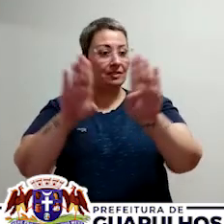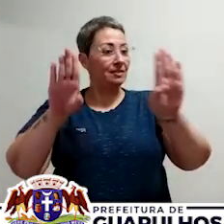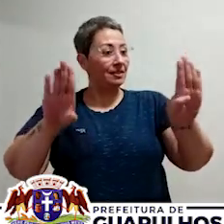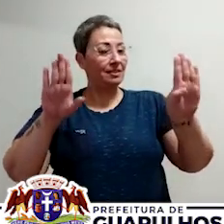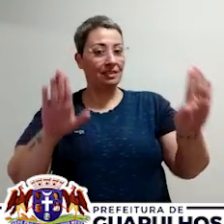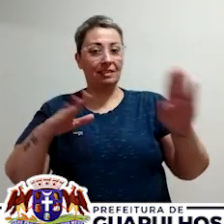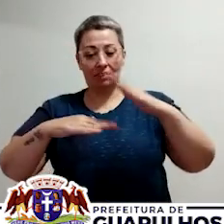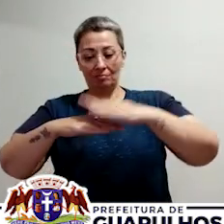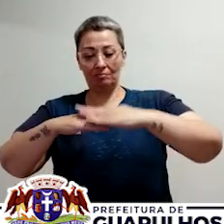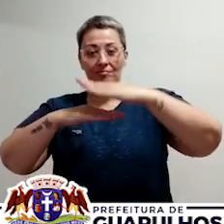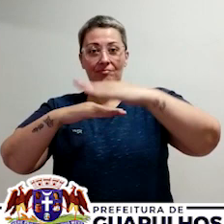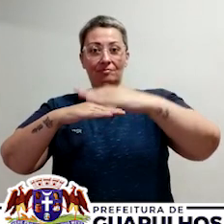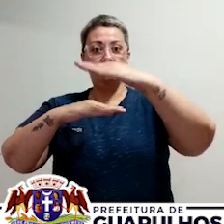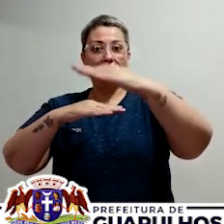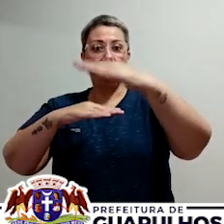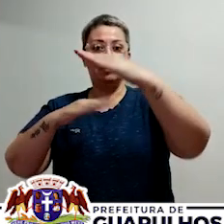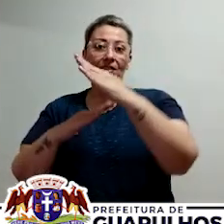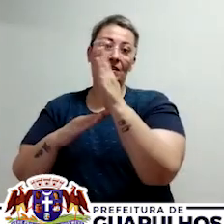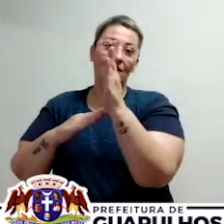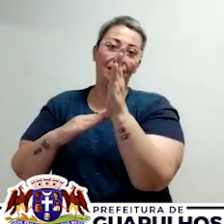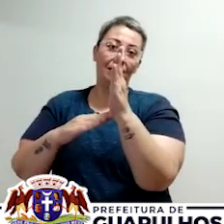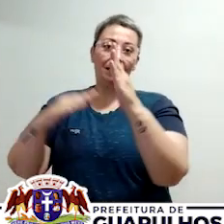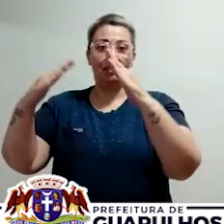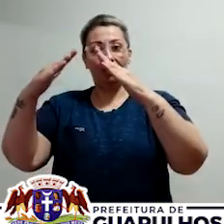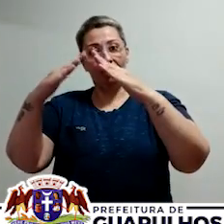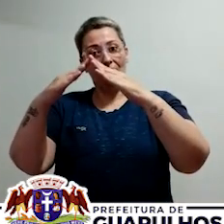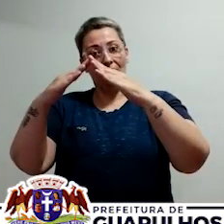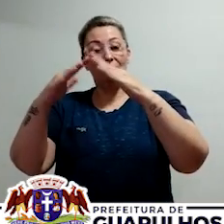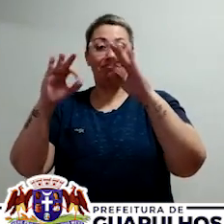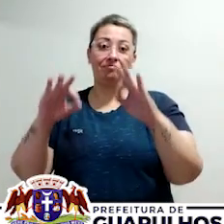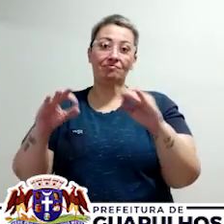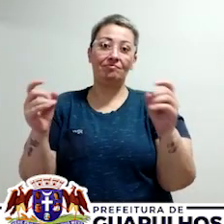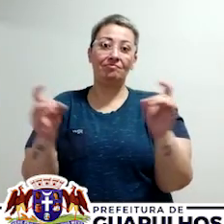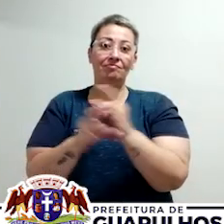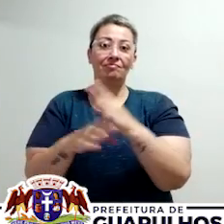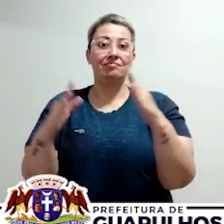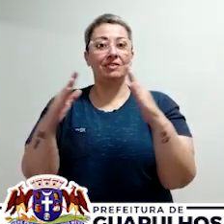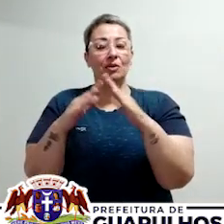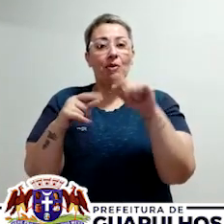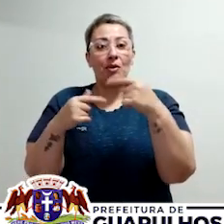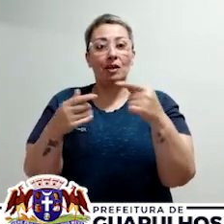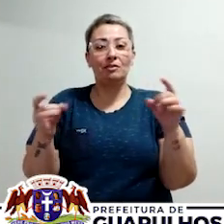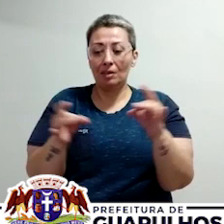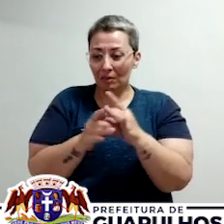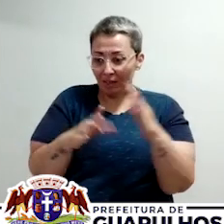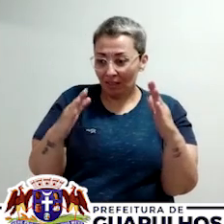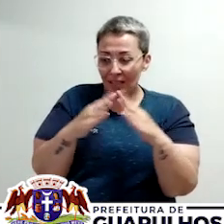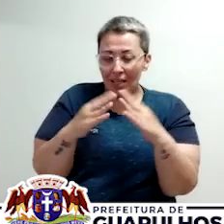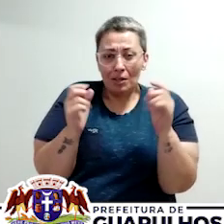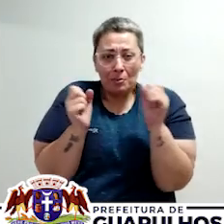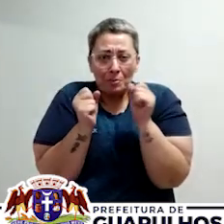parede, deitado fazia degraus de escada, inclinado encostava num outro e fazia telhado. E quando a casinha